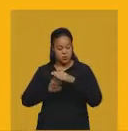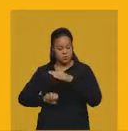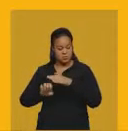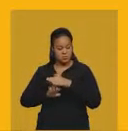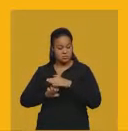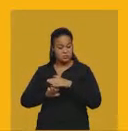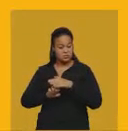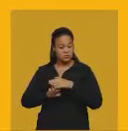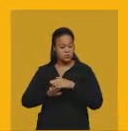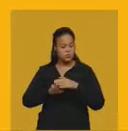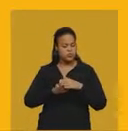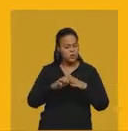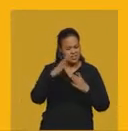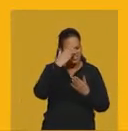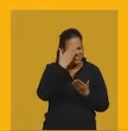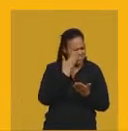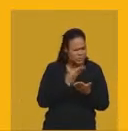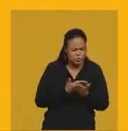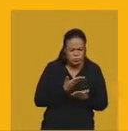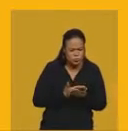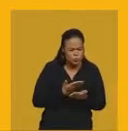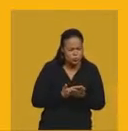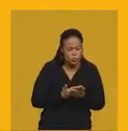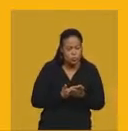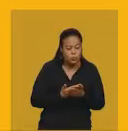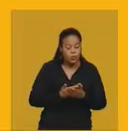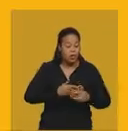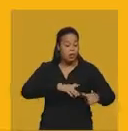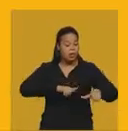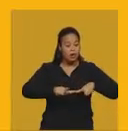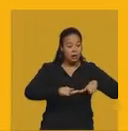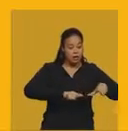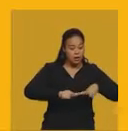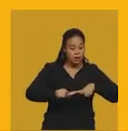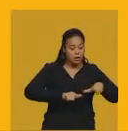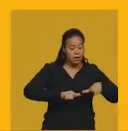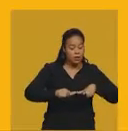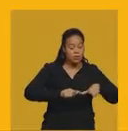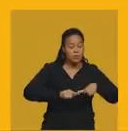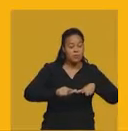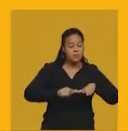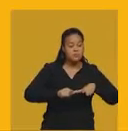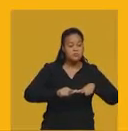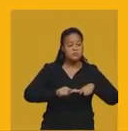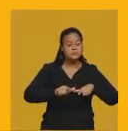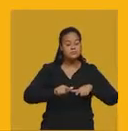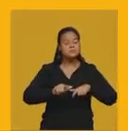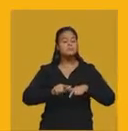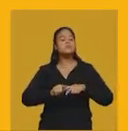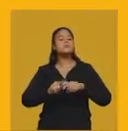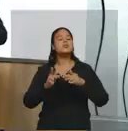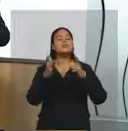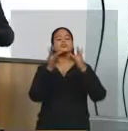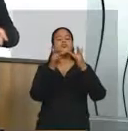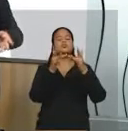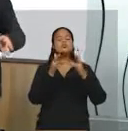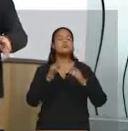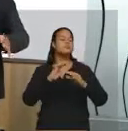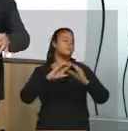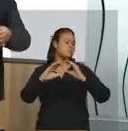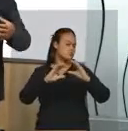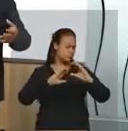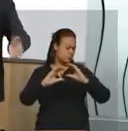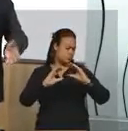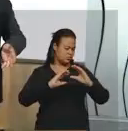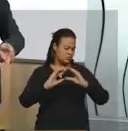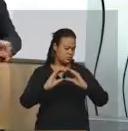muitos estudos. C, trabalhadores. E D, meios de comunicação. Bom, eu mostrei para vocês,